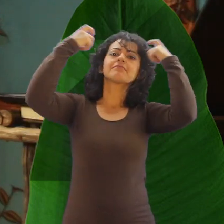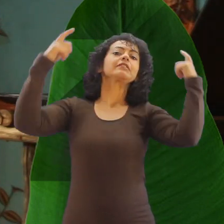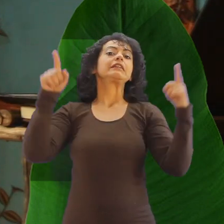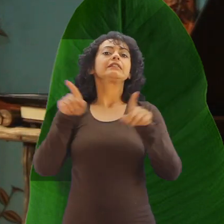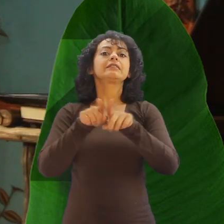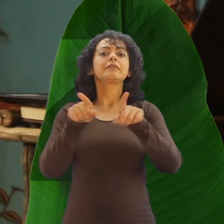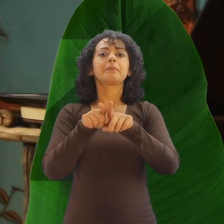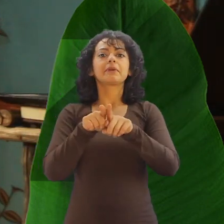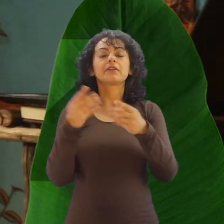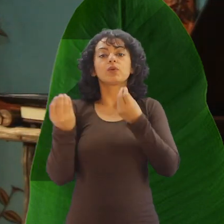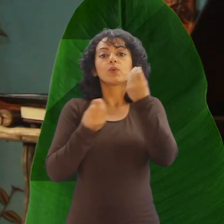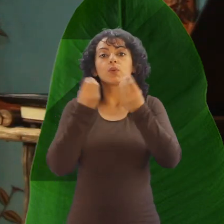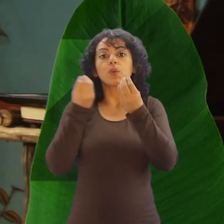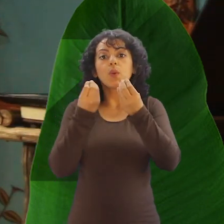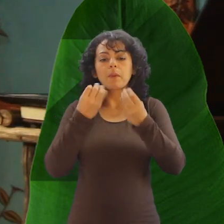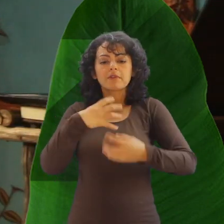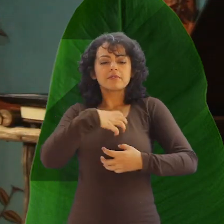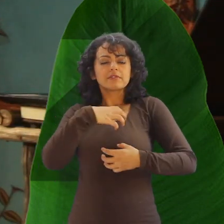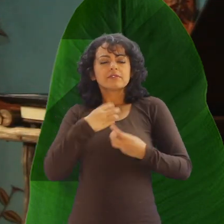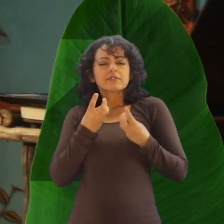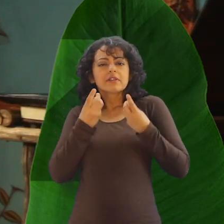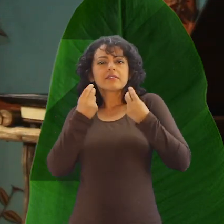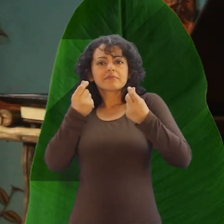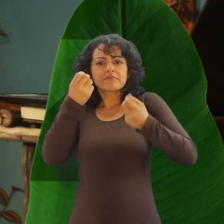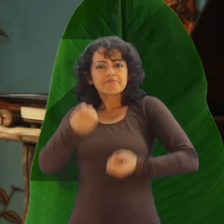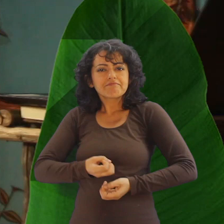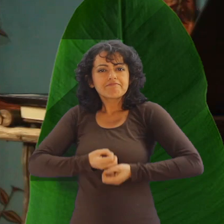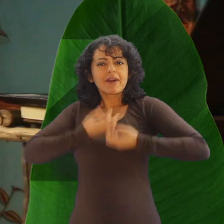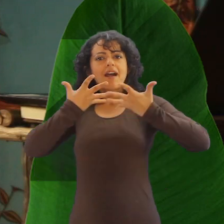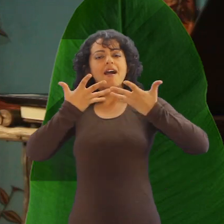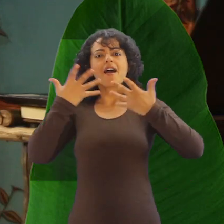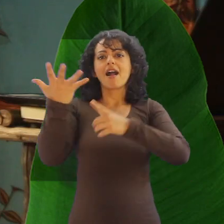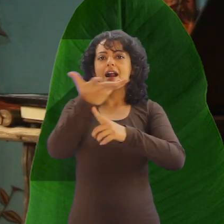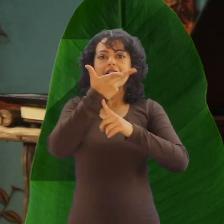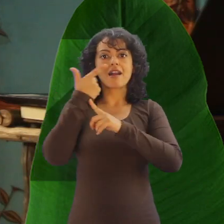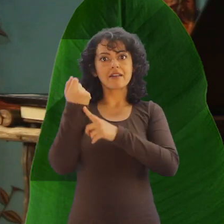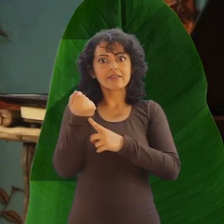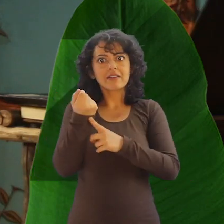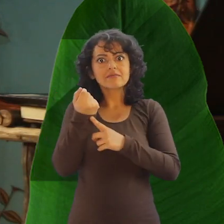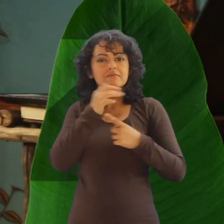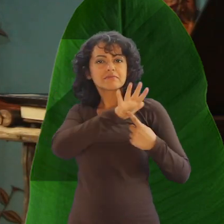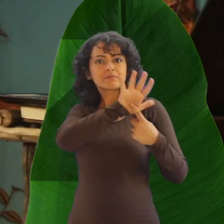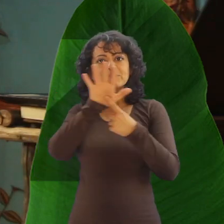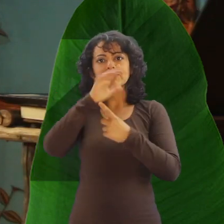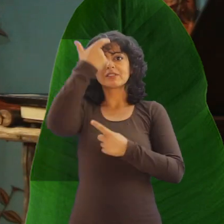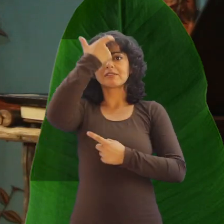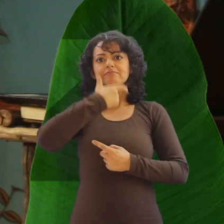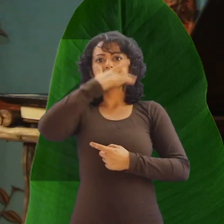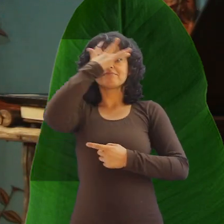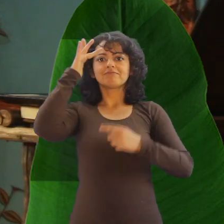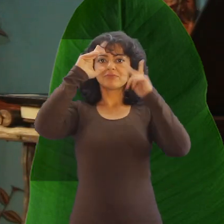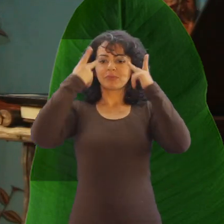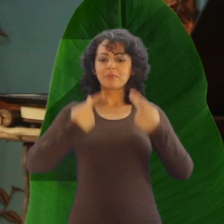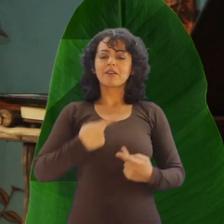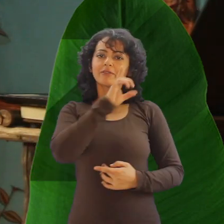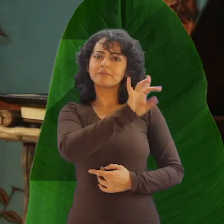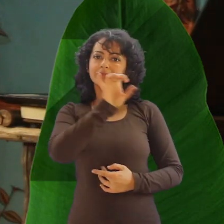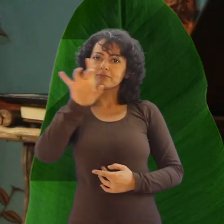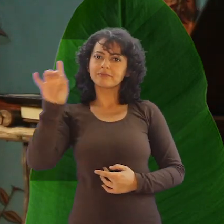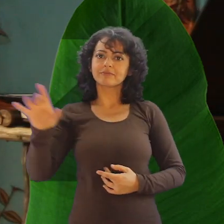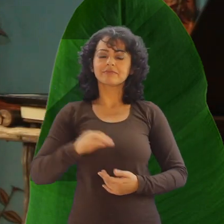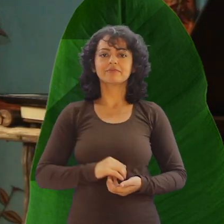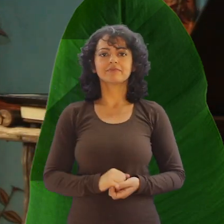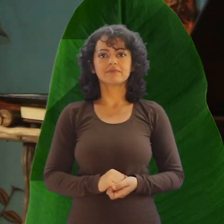criativos e, sobretudo, como a sensibilidade é o disparador da arte. Como a sensibilidade revela a humanidade de